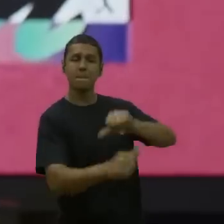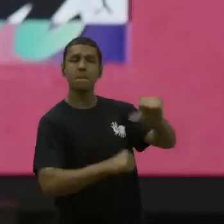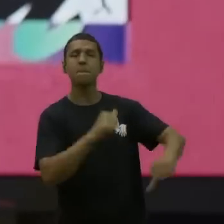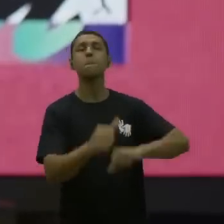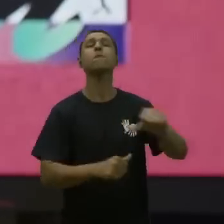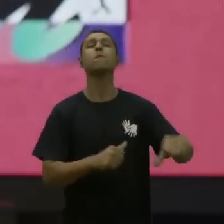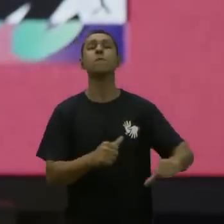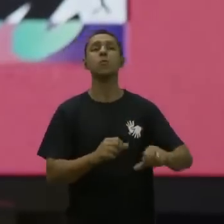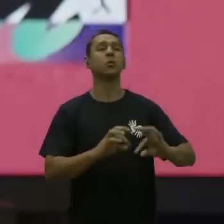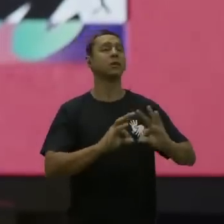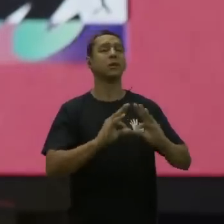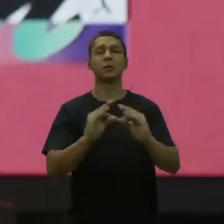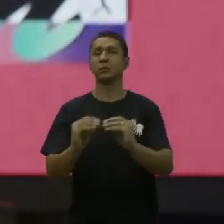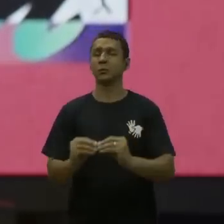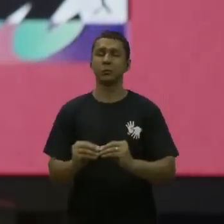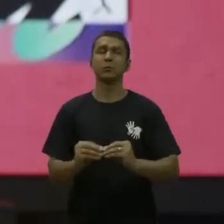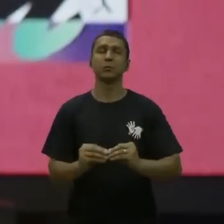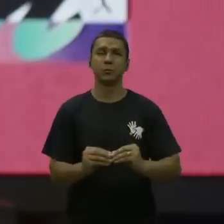céu.